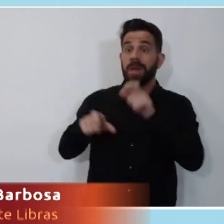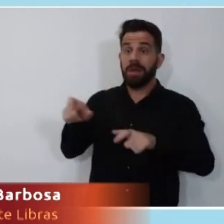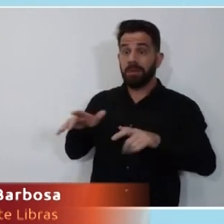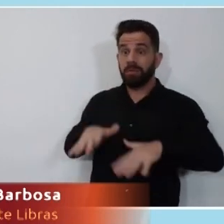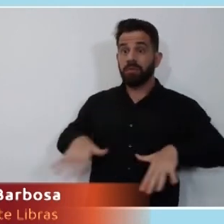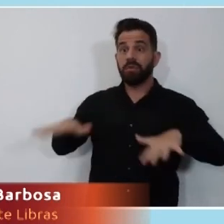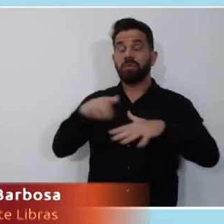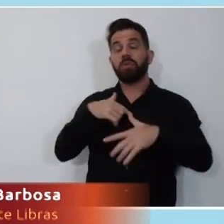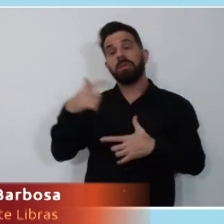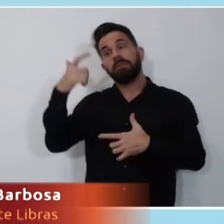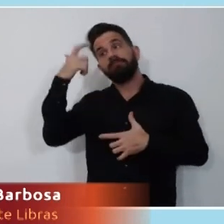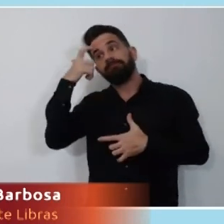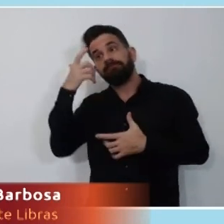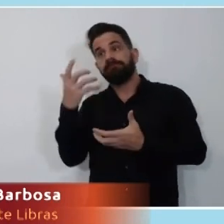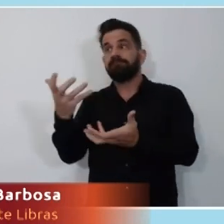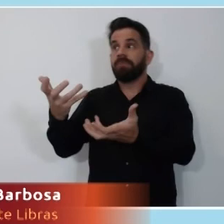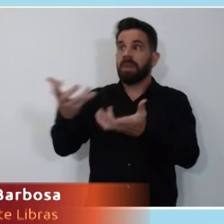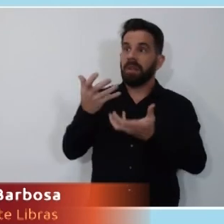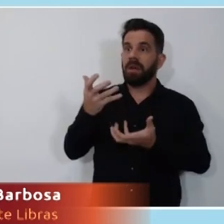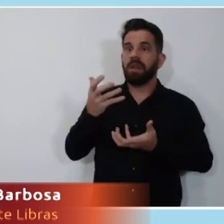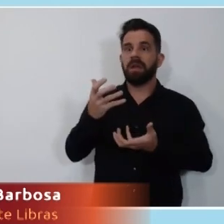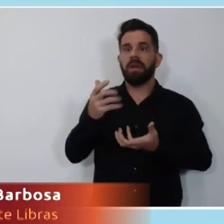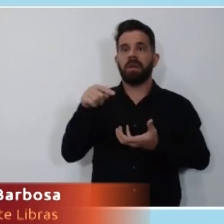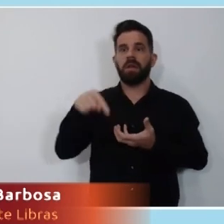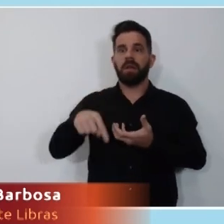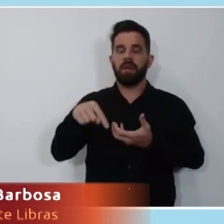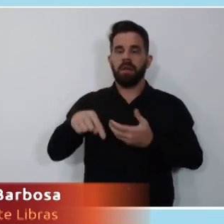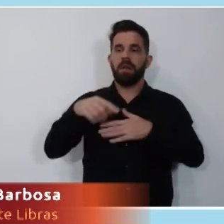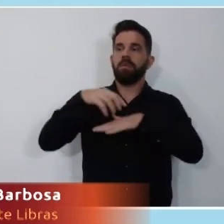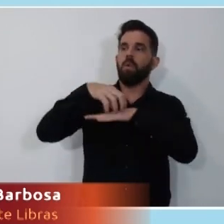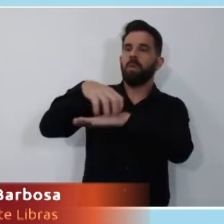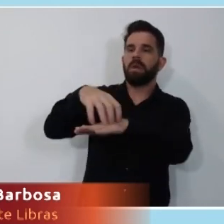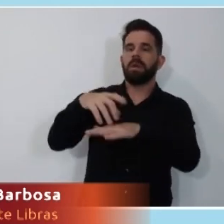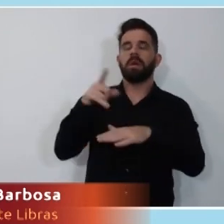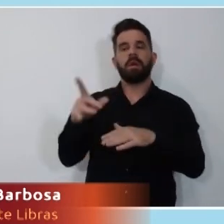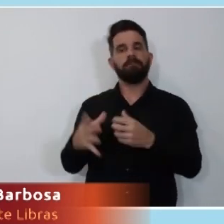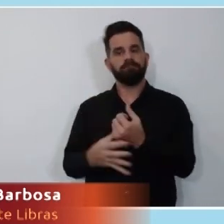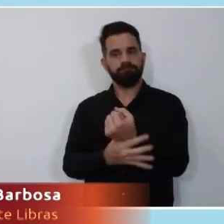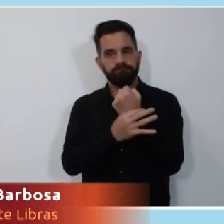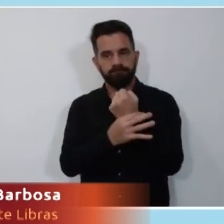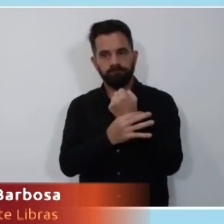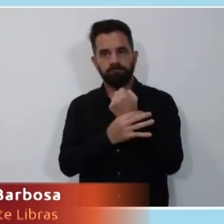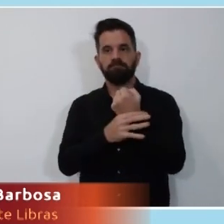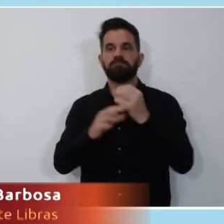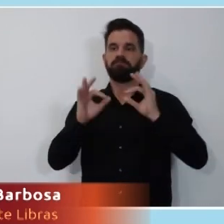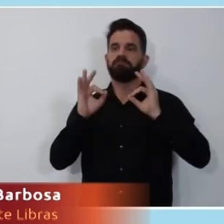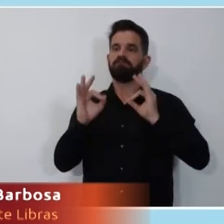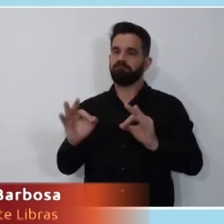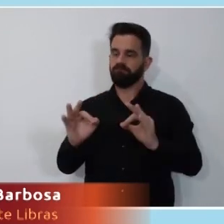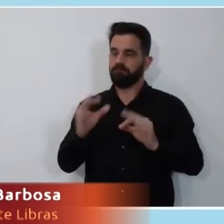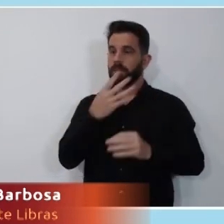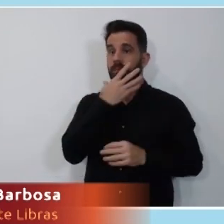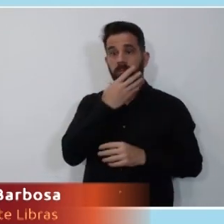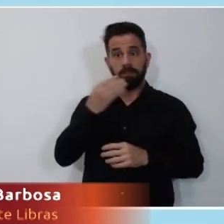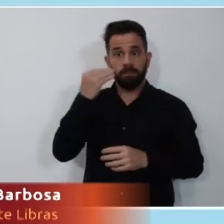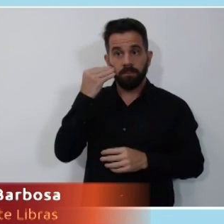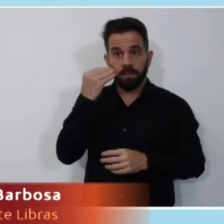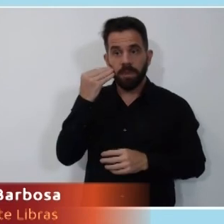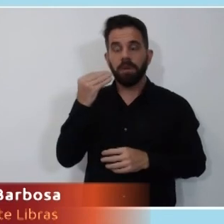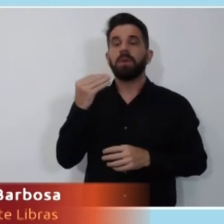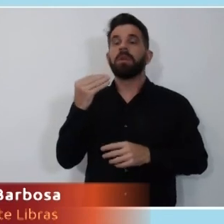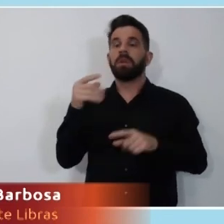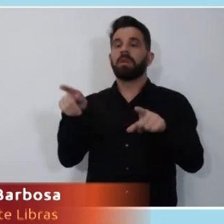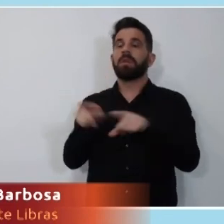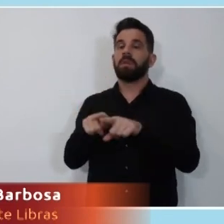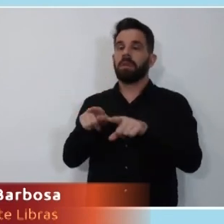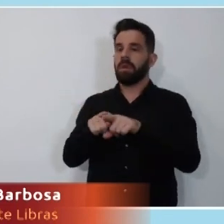da nossa mobilidade. Nós queremos uma mobilidade segura, nós queremos uma mobilidade equitativa e queremos uma